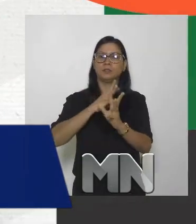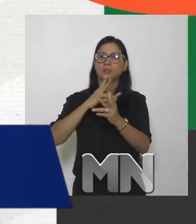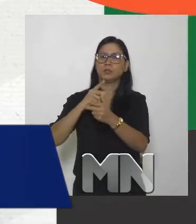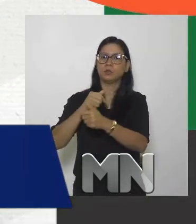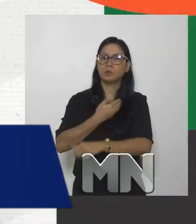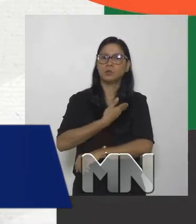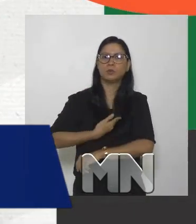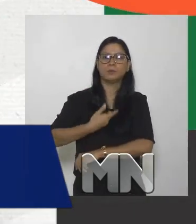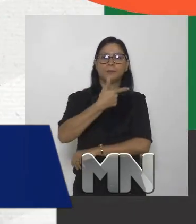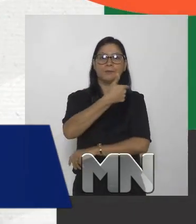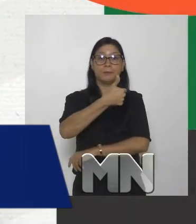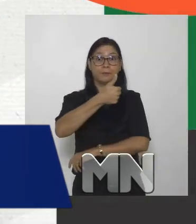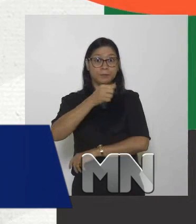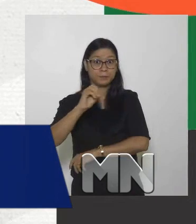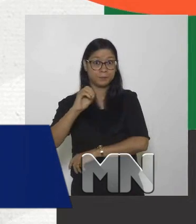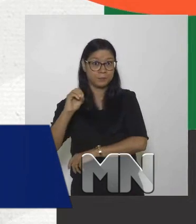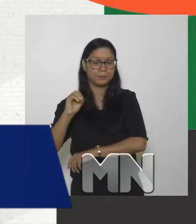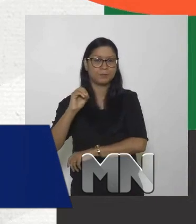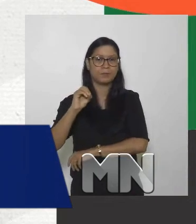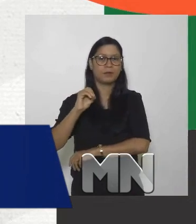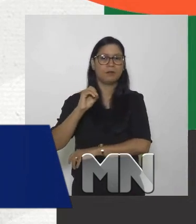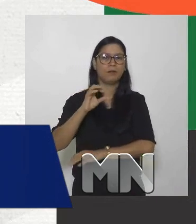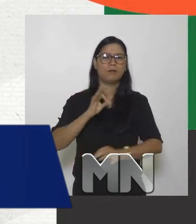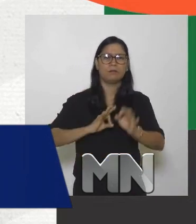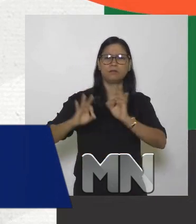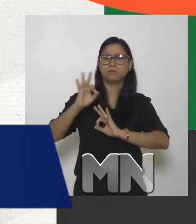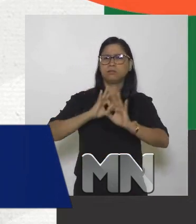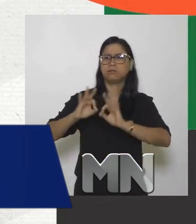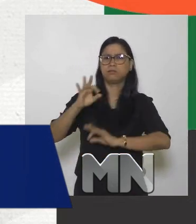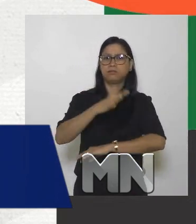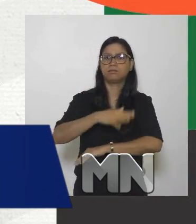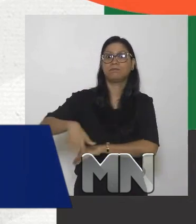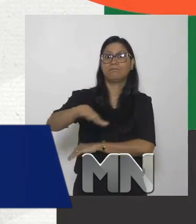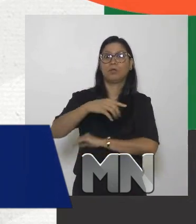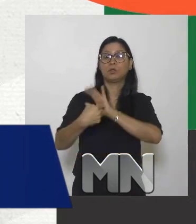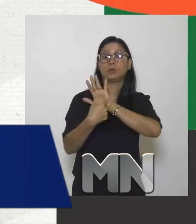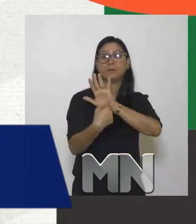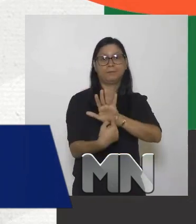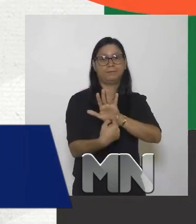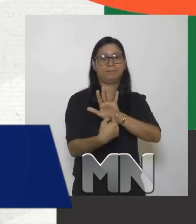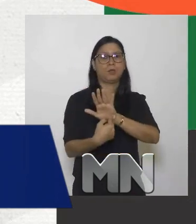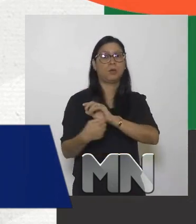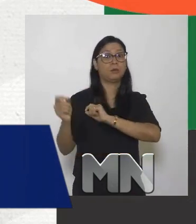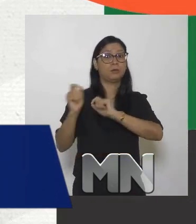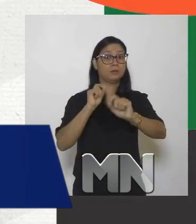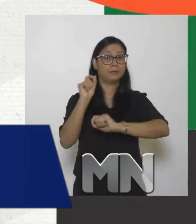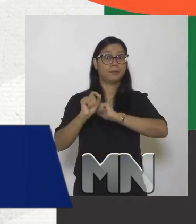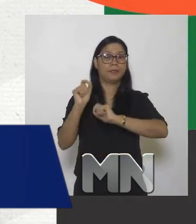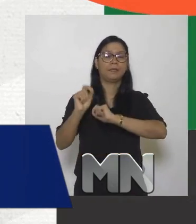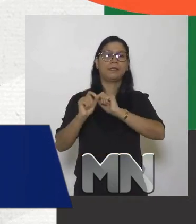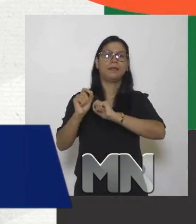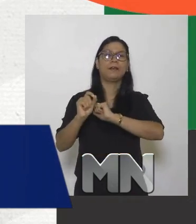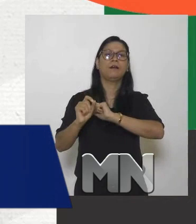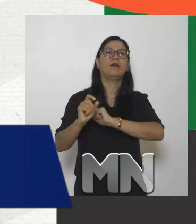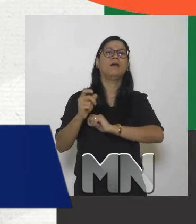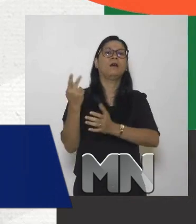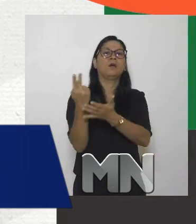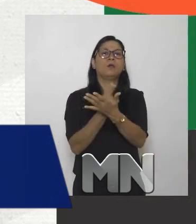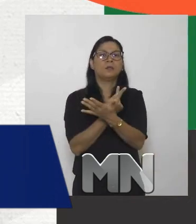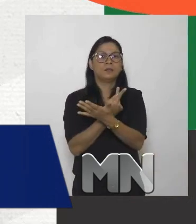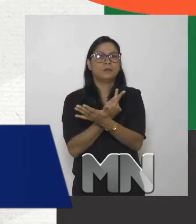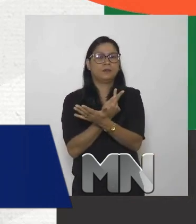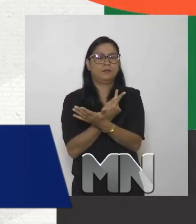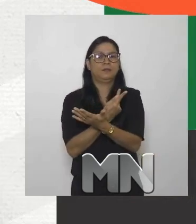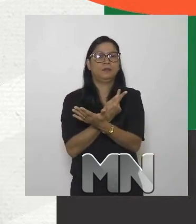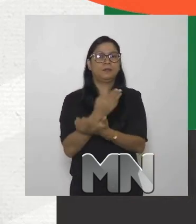de rodovias, a maior parte delas pavimentada. Então, esse programa, ele prevê, é um programa